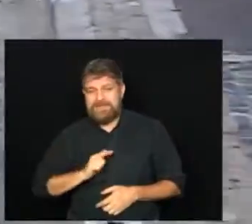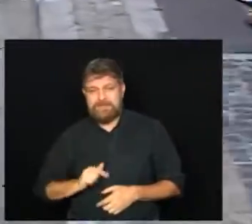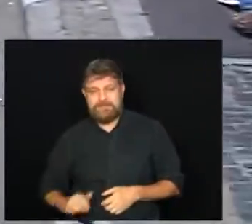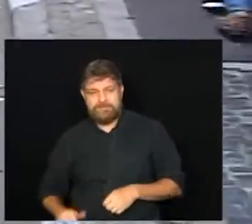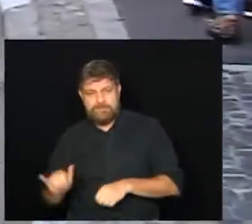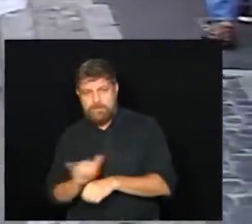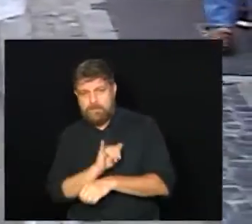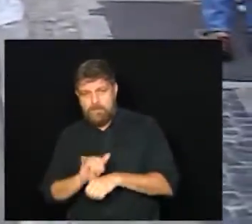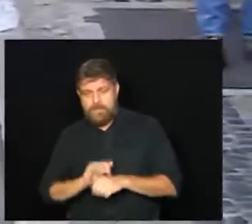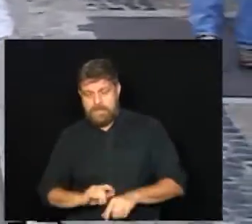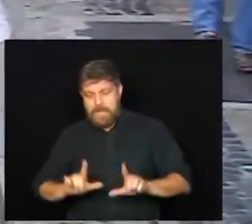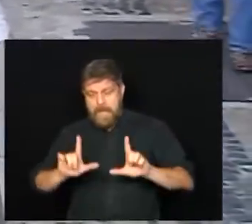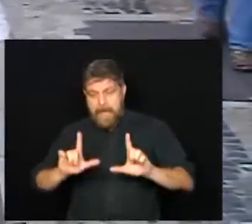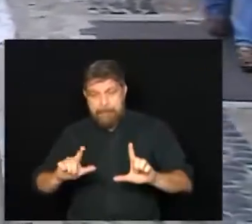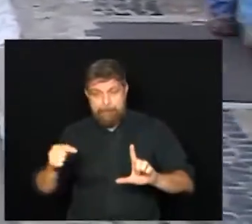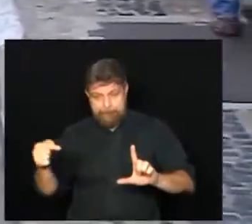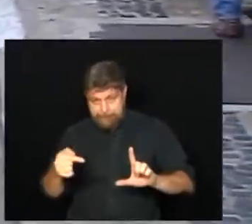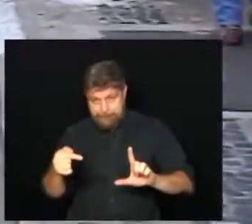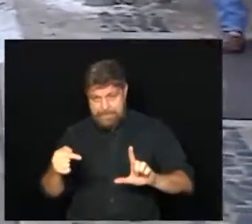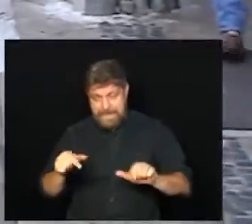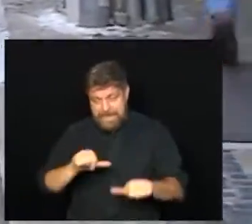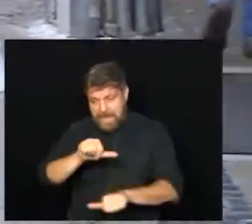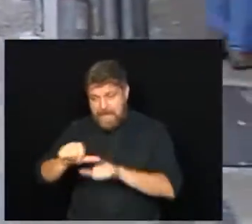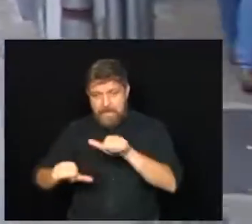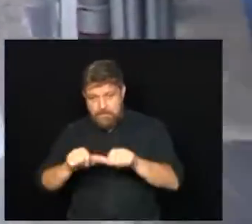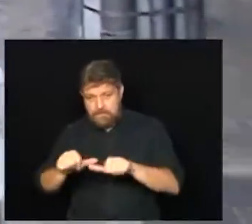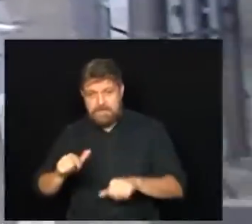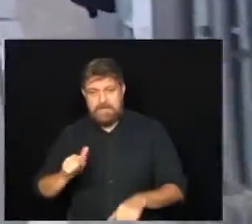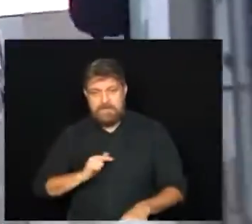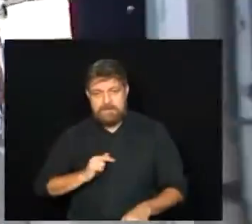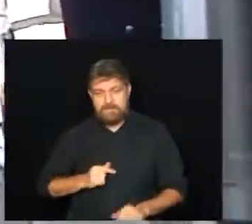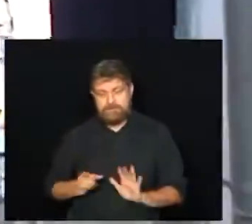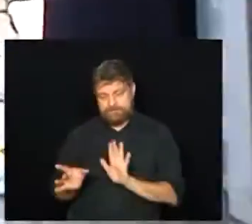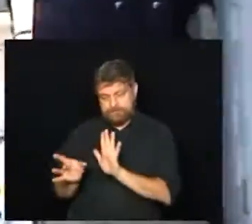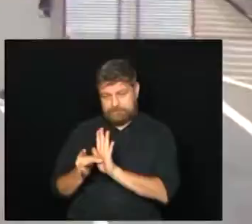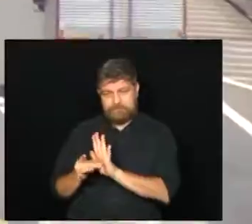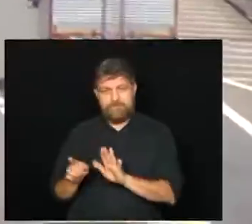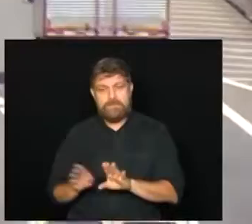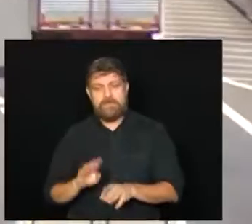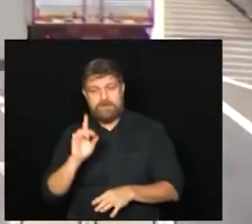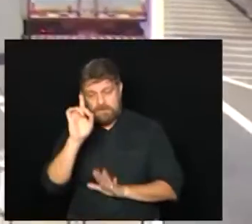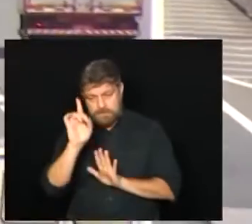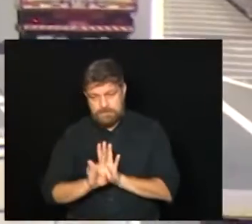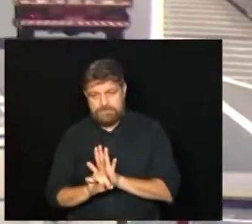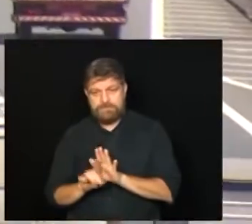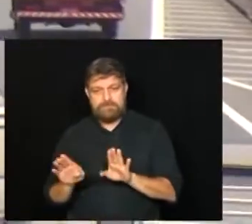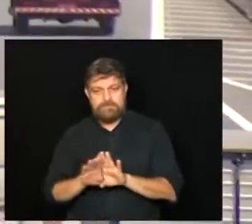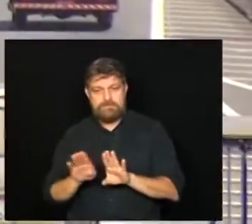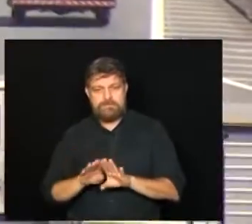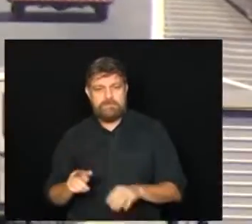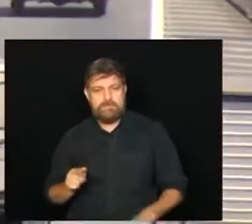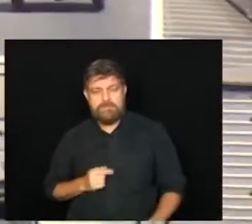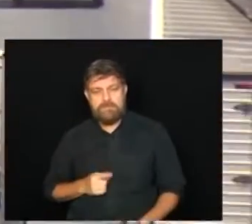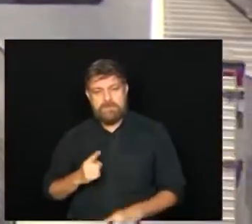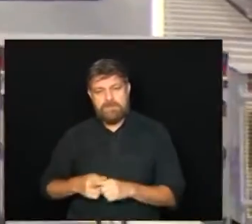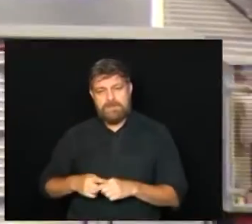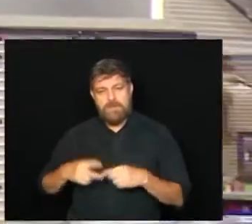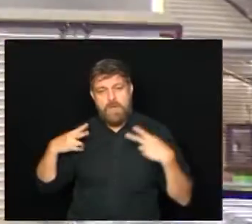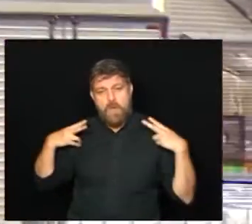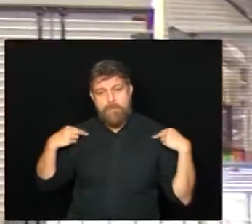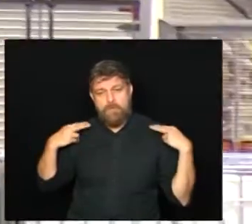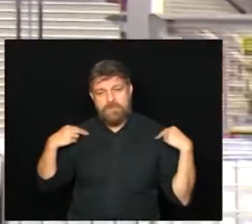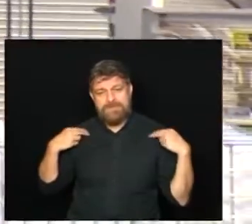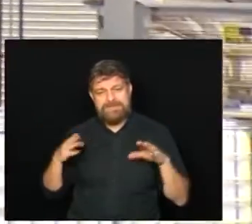da troca da placa de identificação externa por uma interna, as garantias de direito à ampla defesa por parte dos